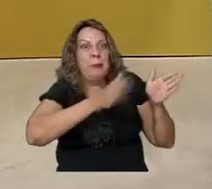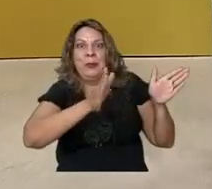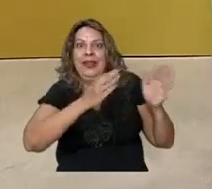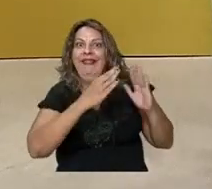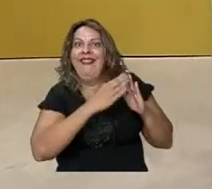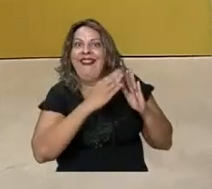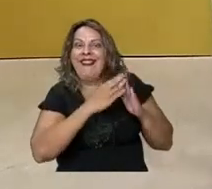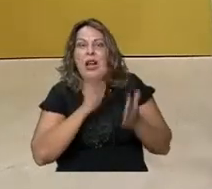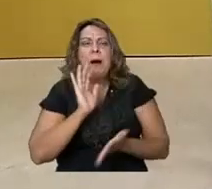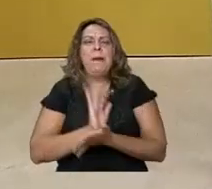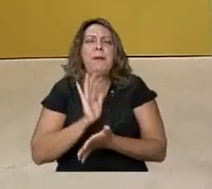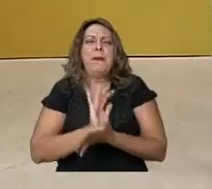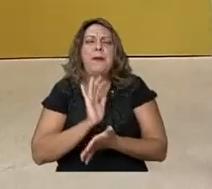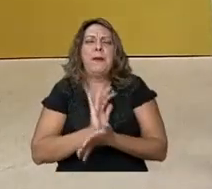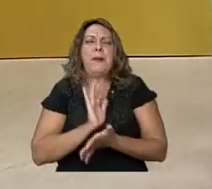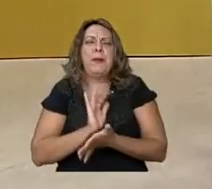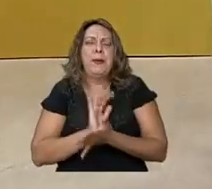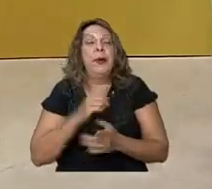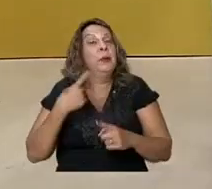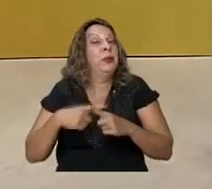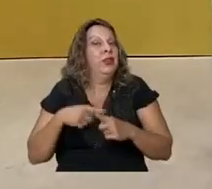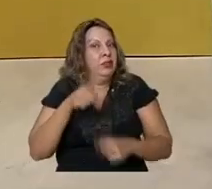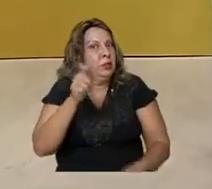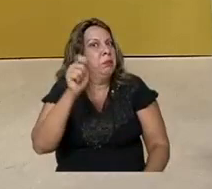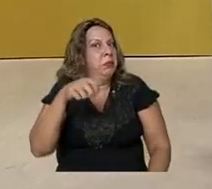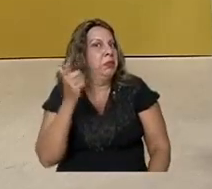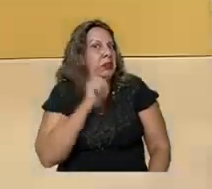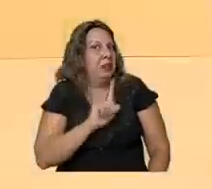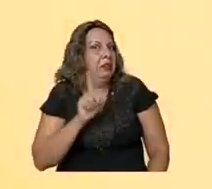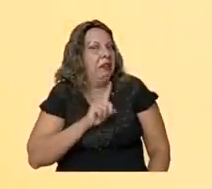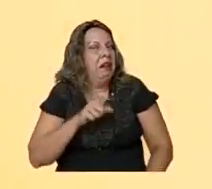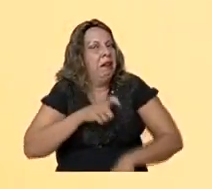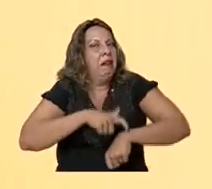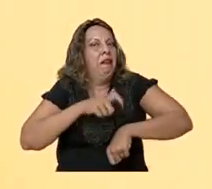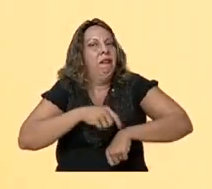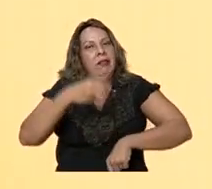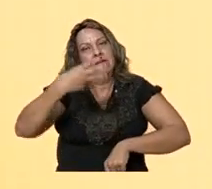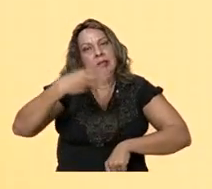garagem. É hora do nosso terceiro prêmio.